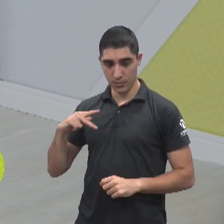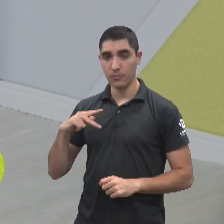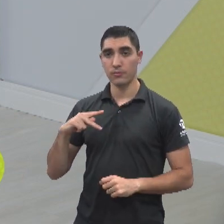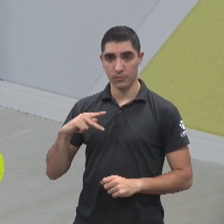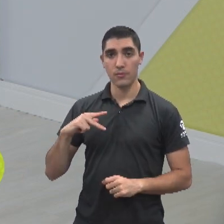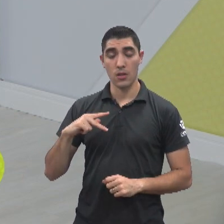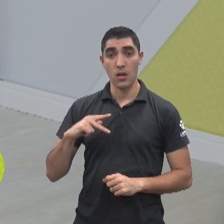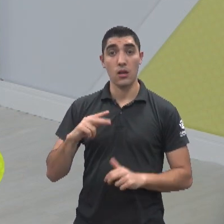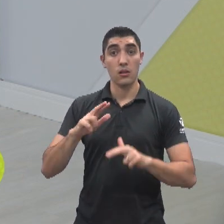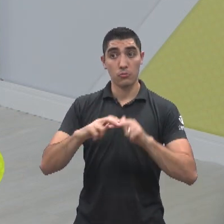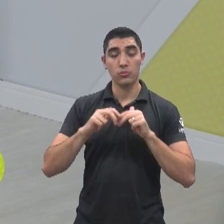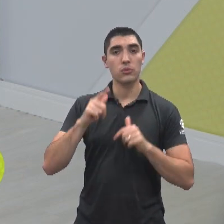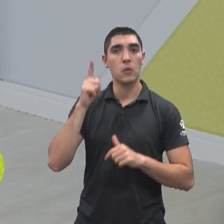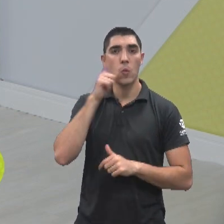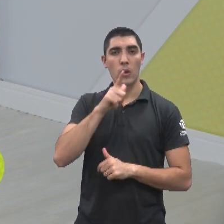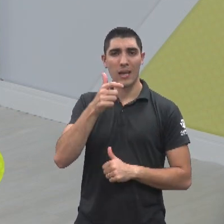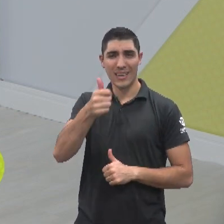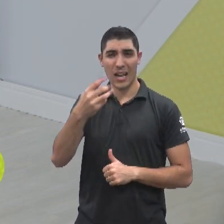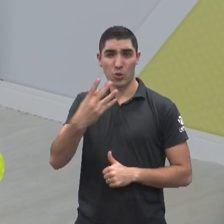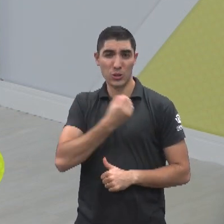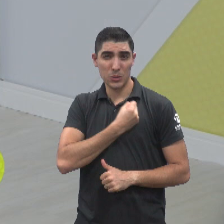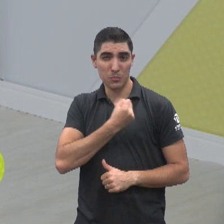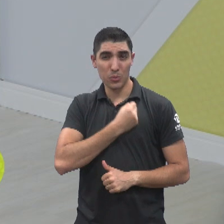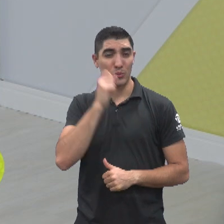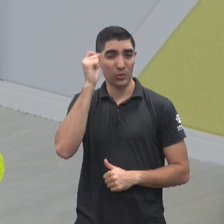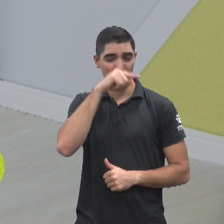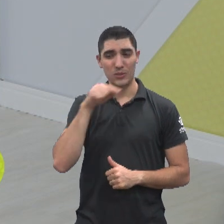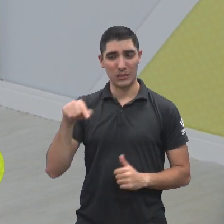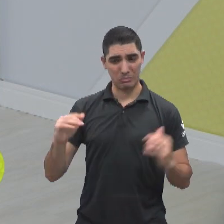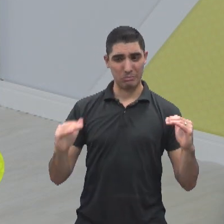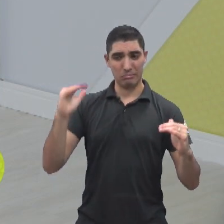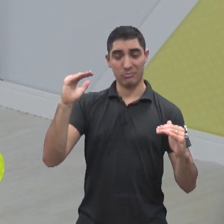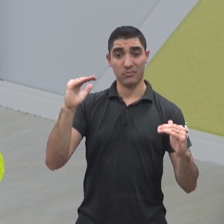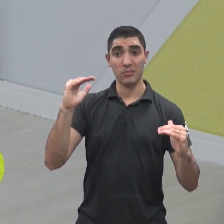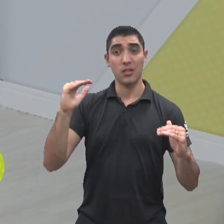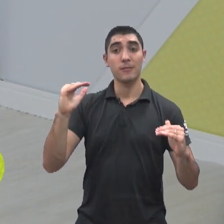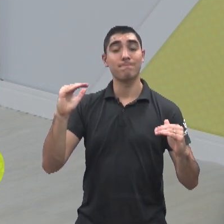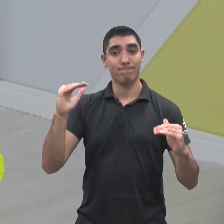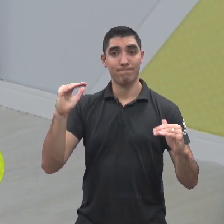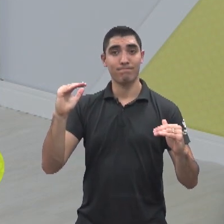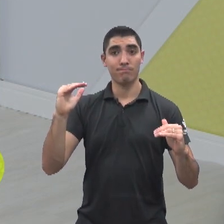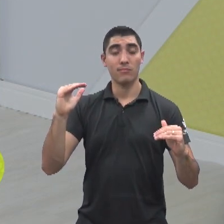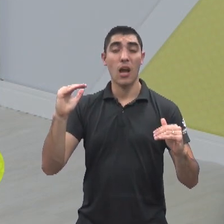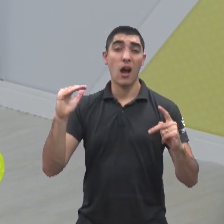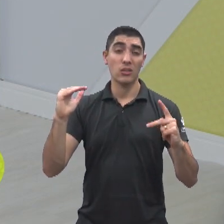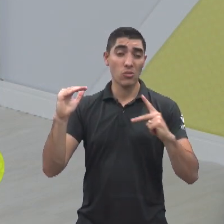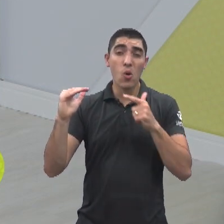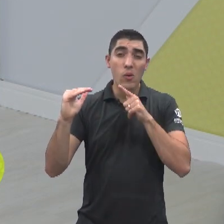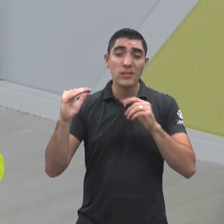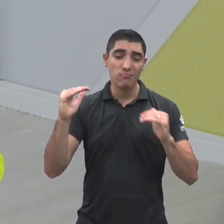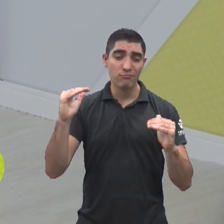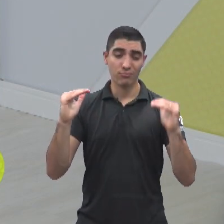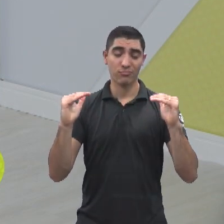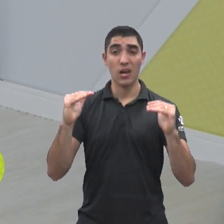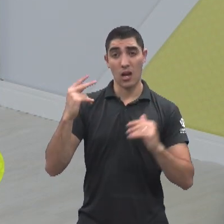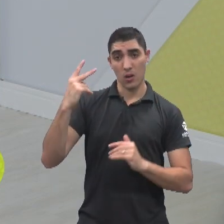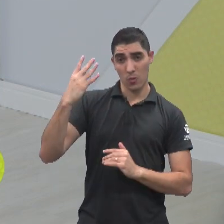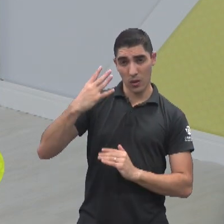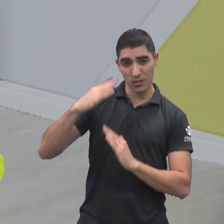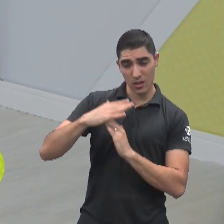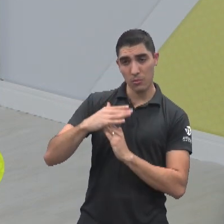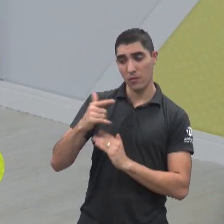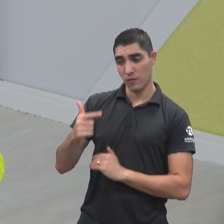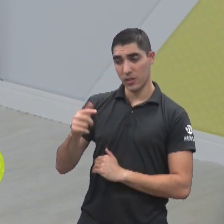tirar 14 pontos em 10 minutos é muito difícil. São José tirou apenas 5. Venceu o último período por 25-20, placar